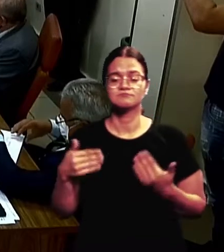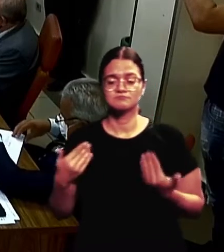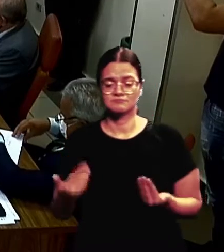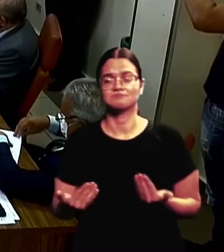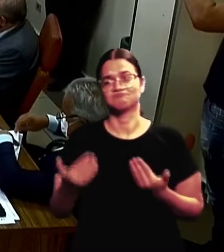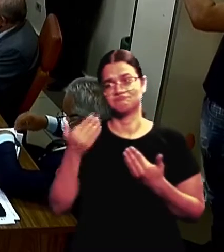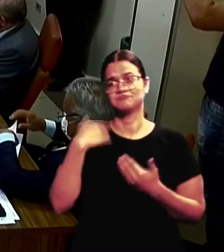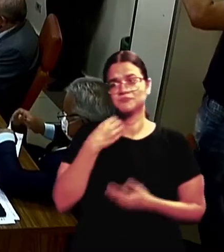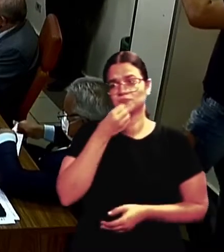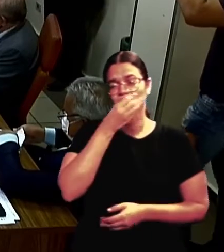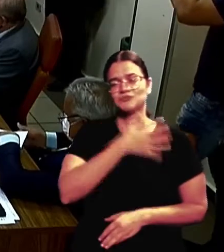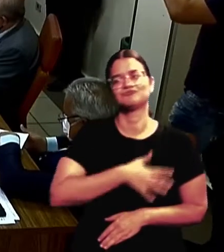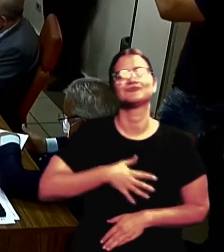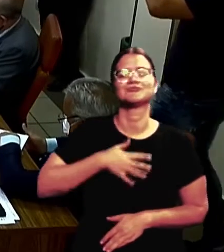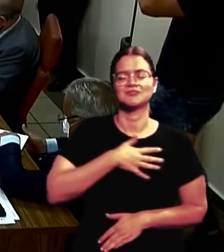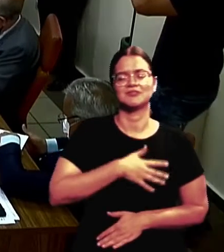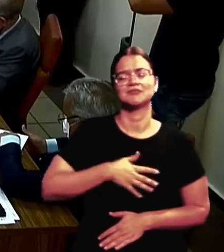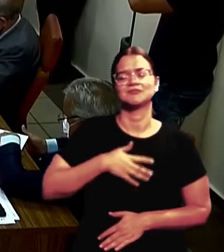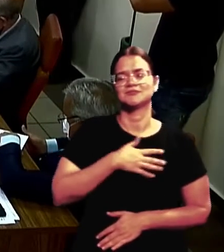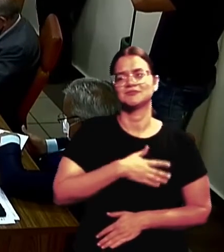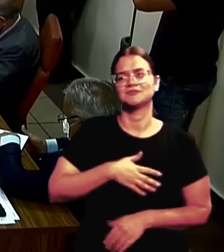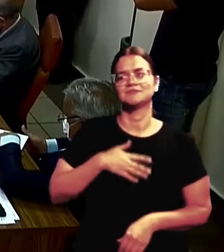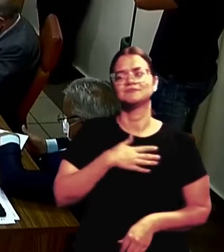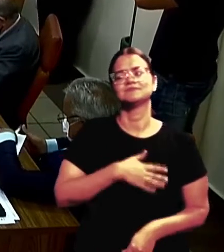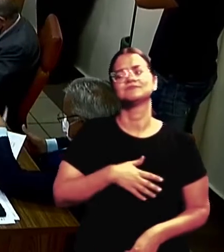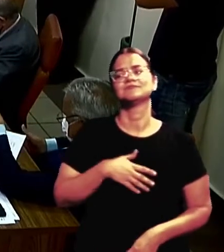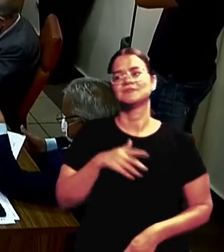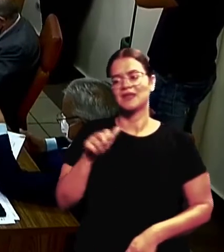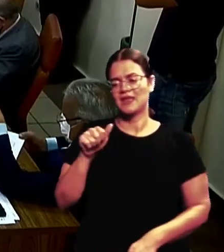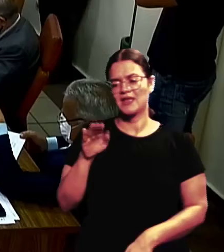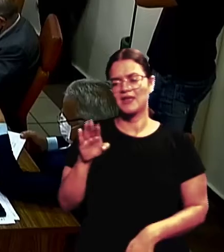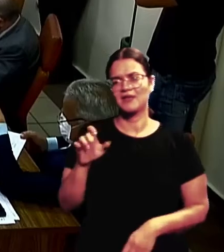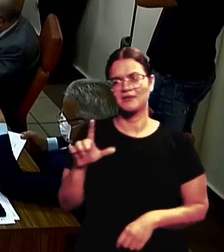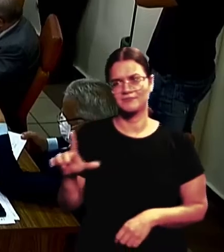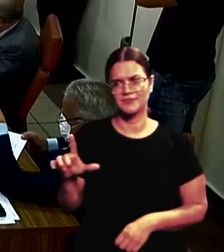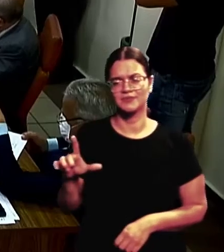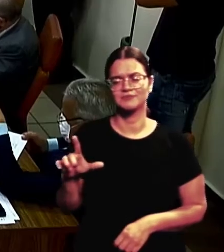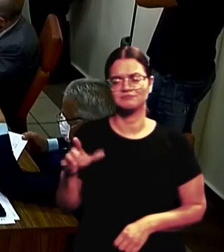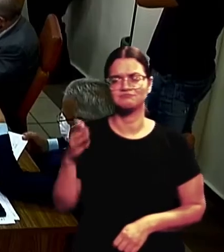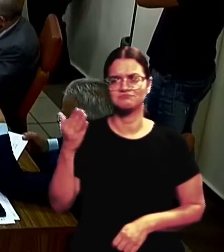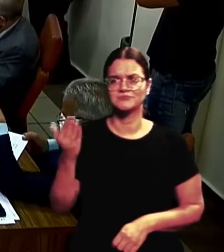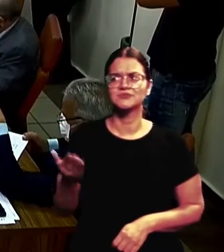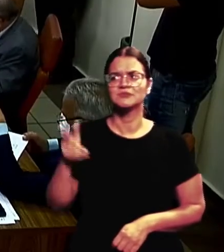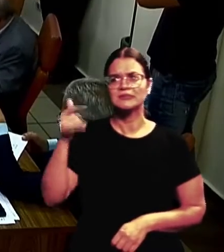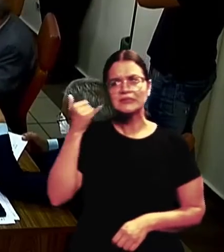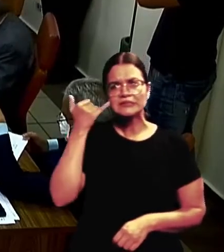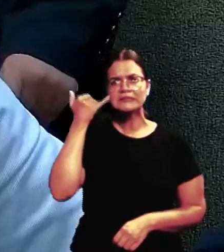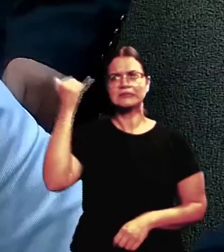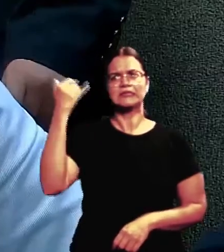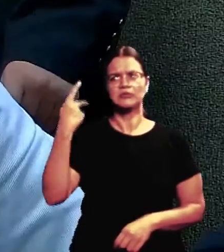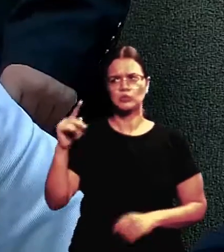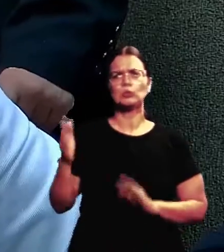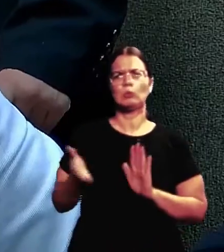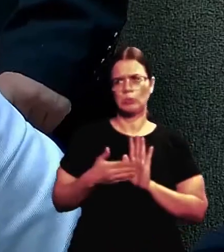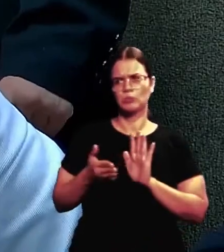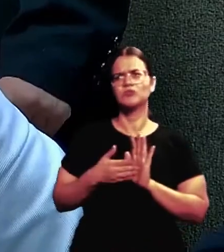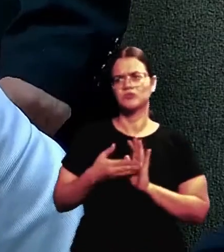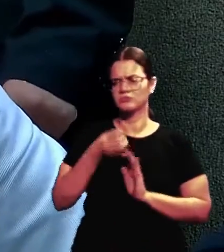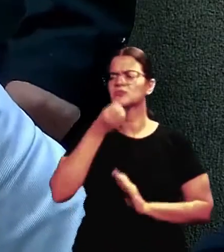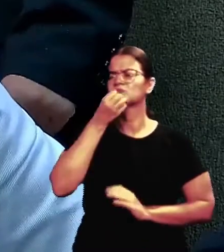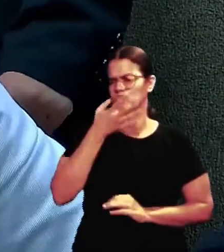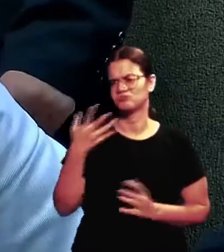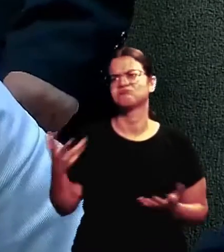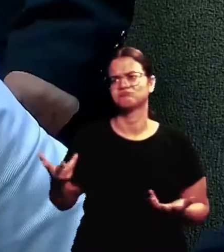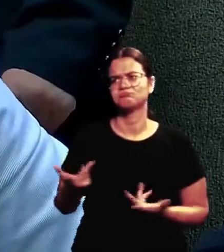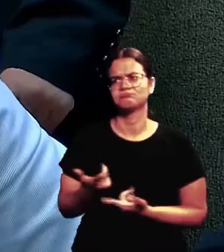grata satisfação, vereador Jefferson Abel. A sua propositura, muito nobre da